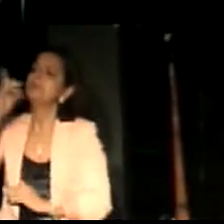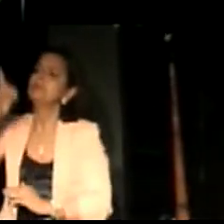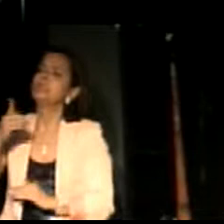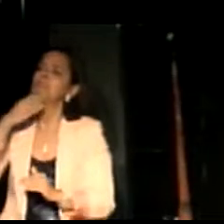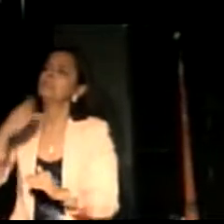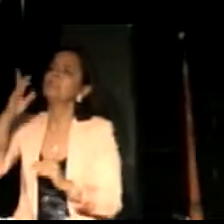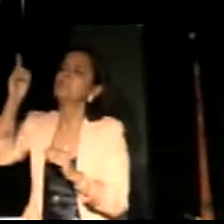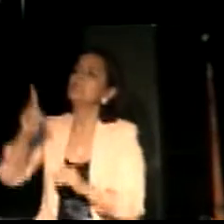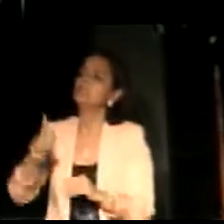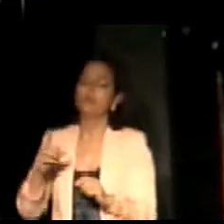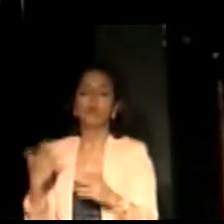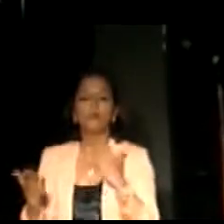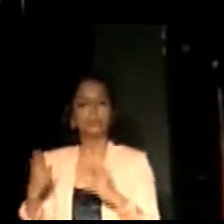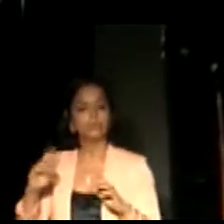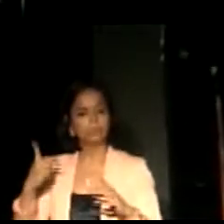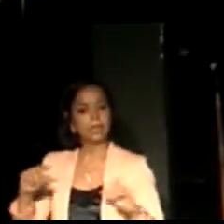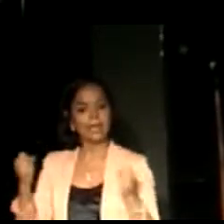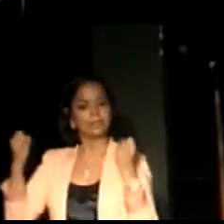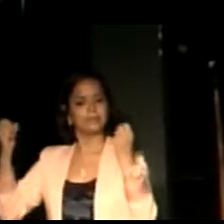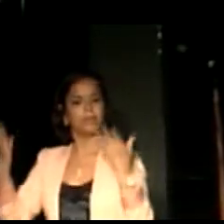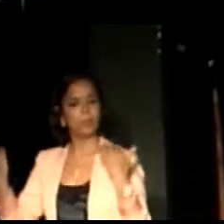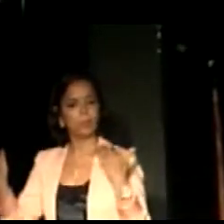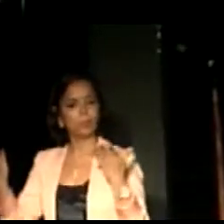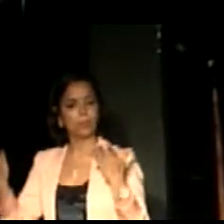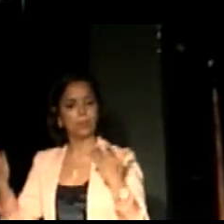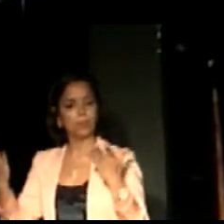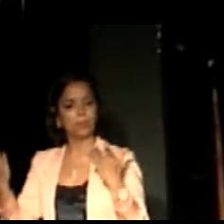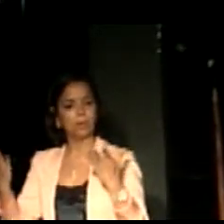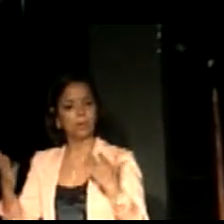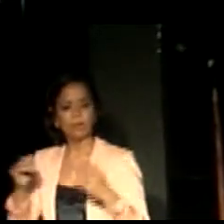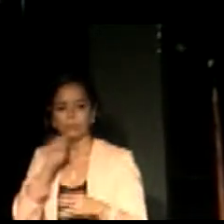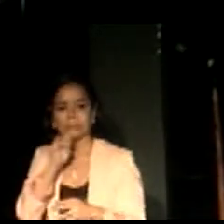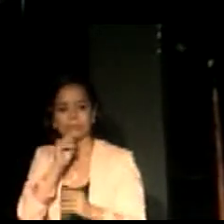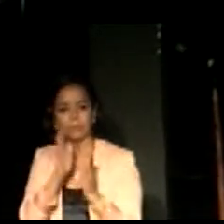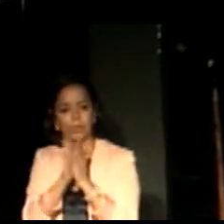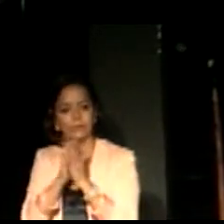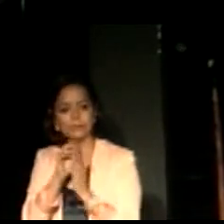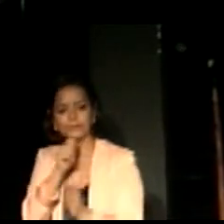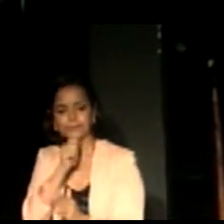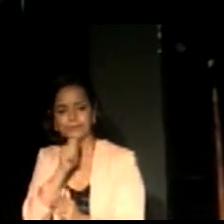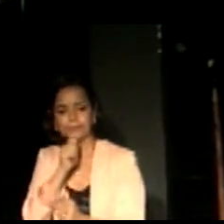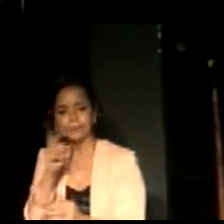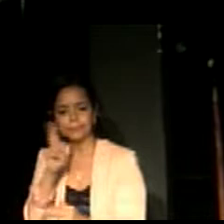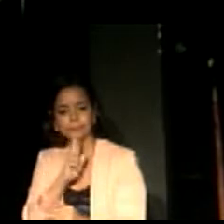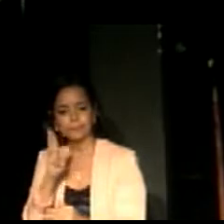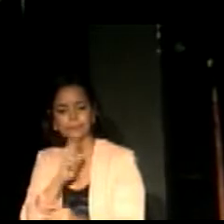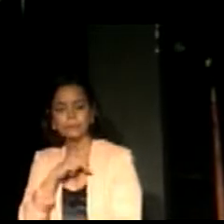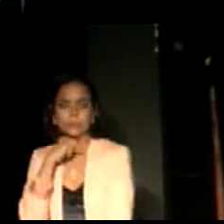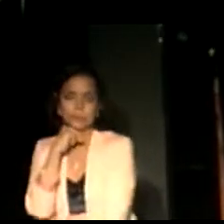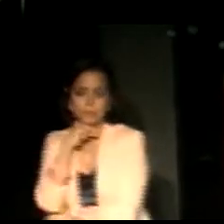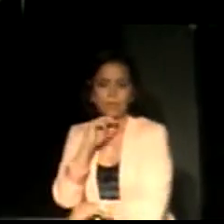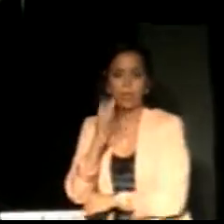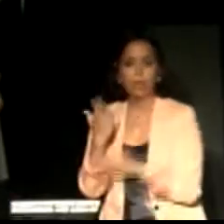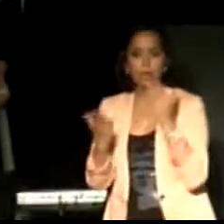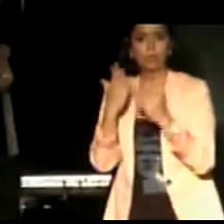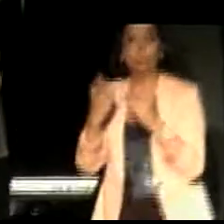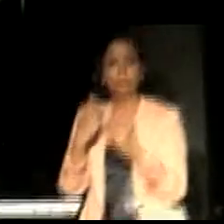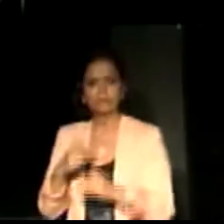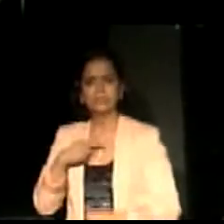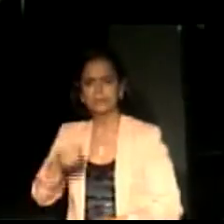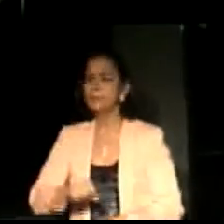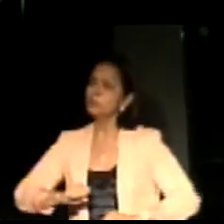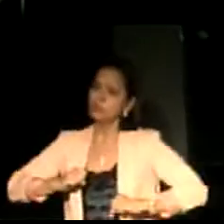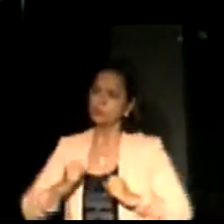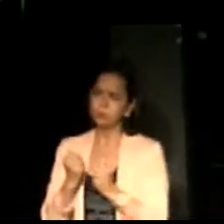tem reagido a orações não respondidas? Como você reage? Com